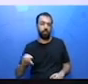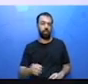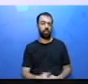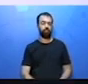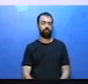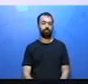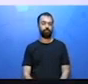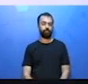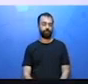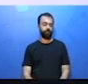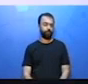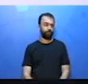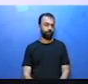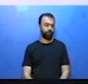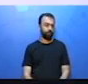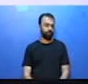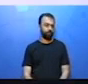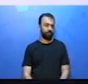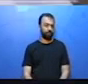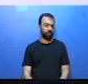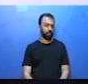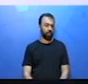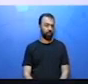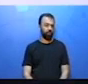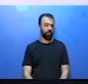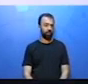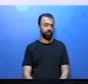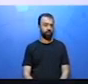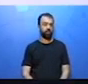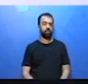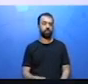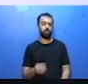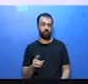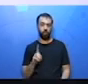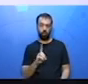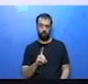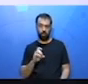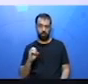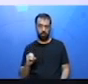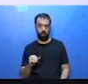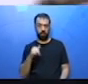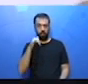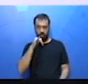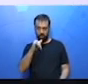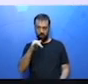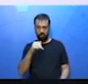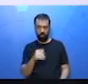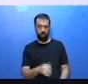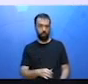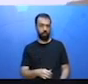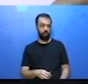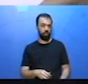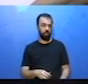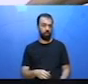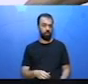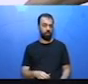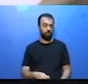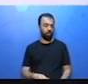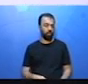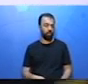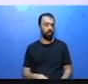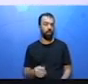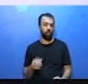substitui por 10. E esse 10, o exercício deu, certo? Agora é só fazer